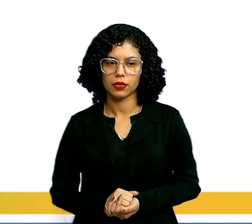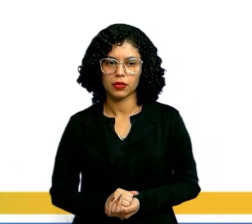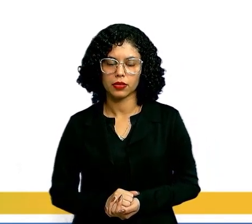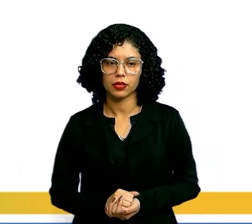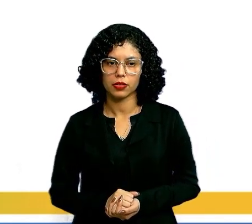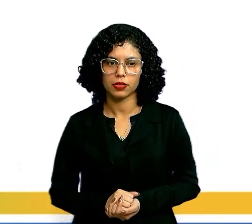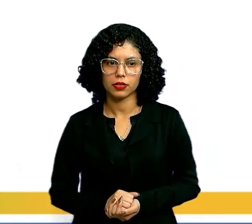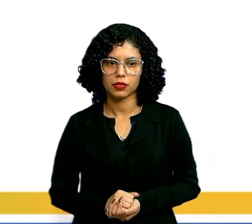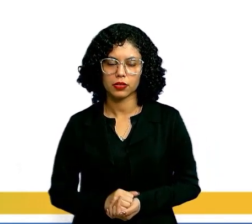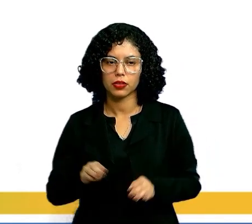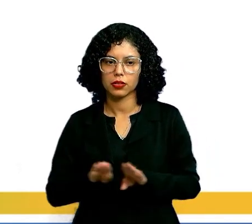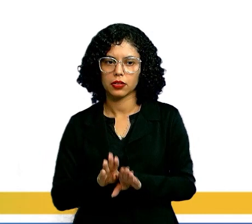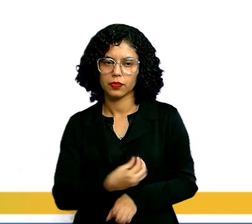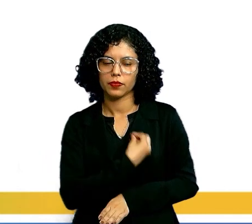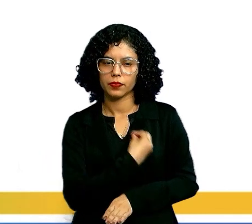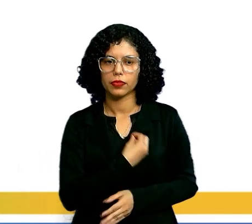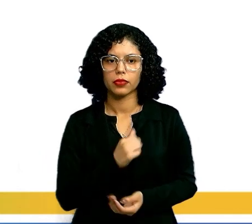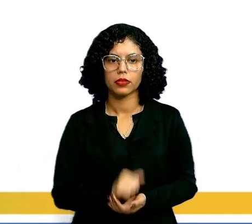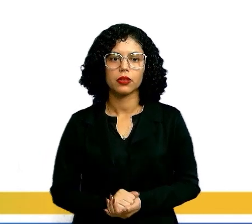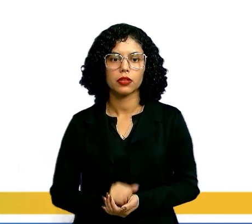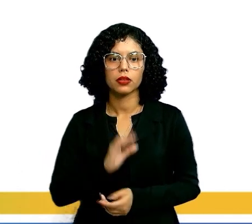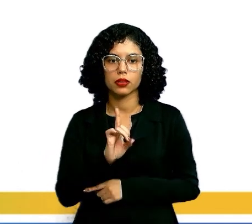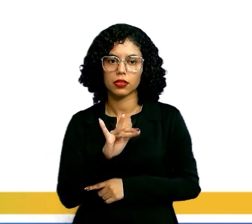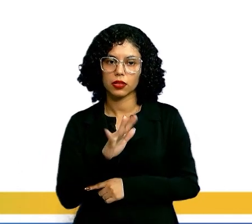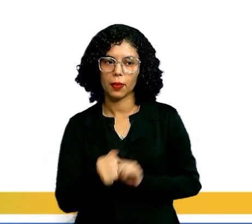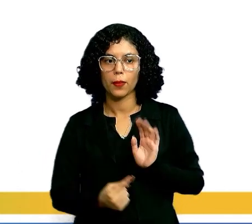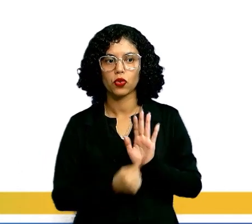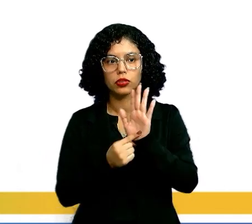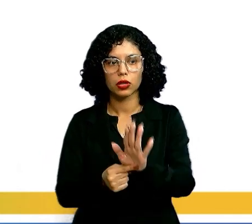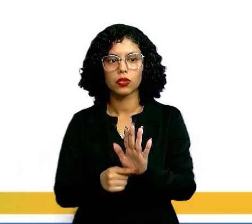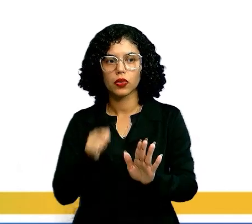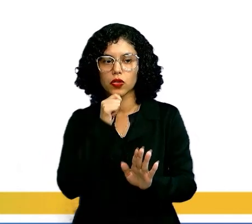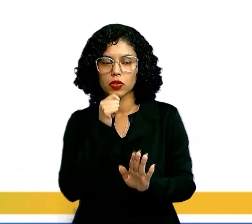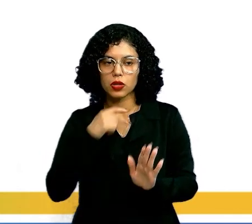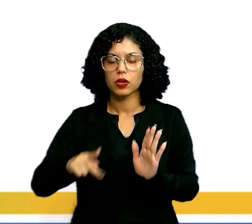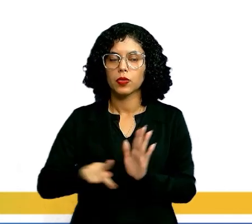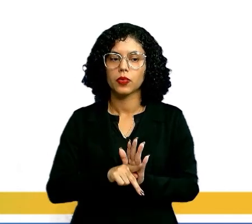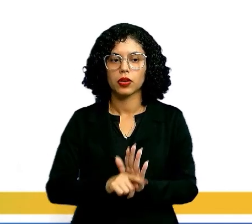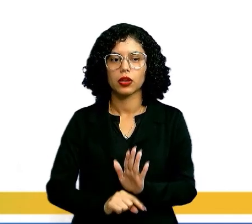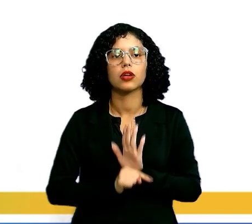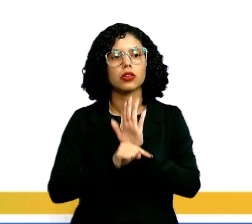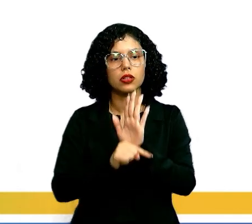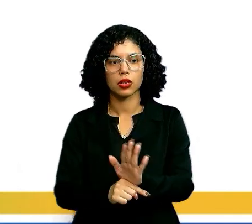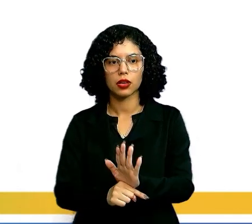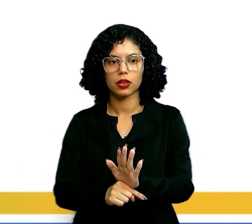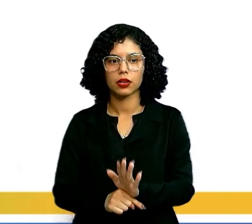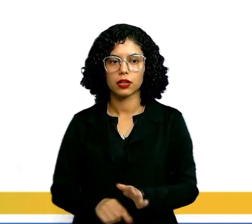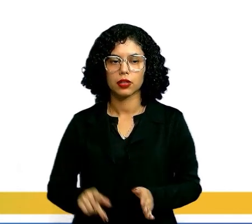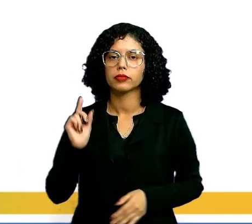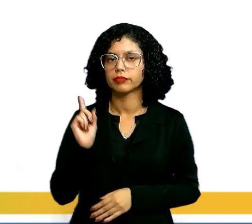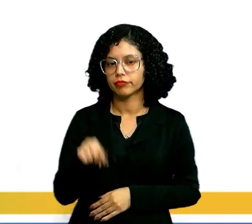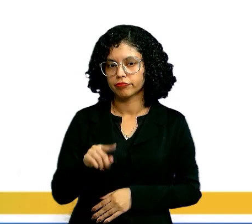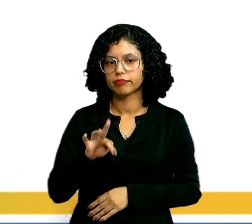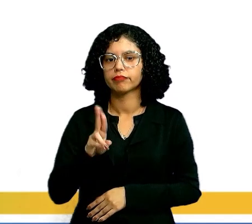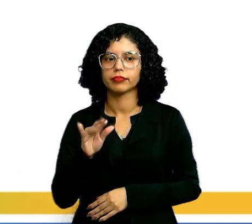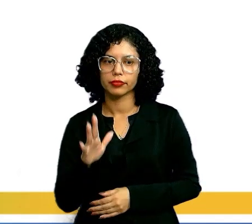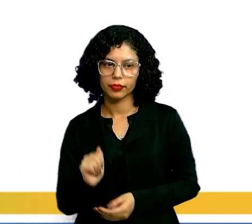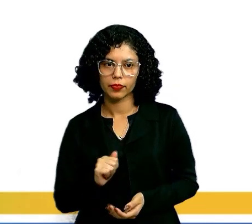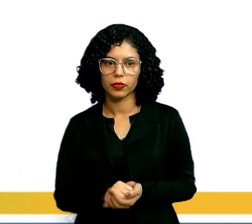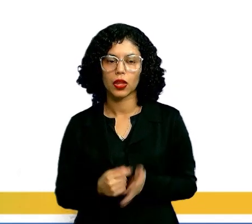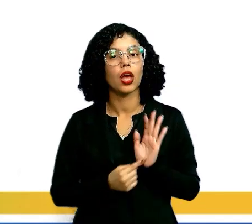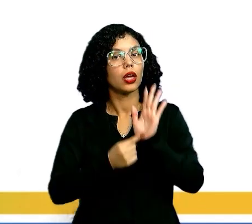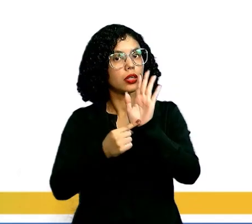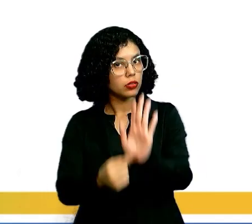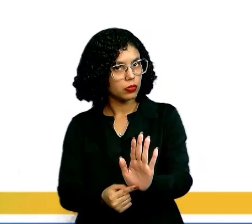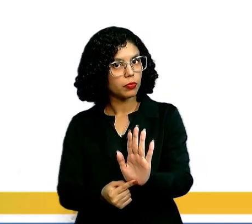e arrisca-se a vida arrisca-se mostrando e é por mostrá-la que se